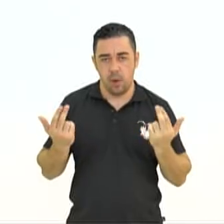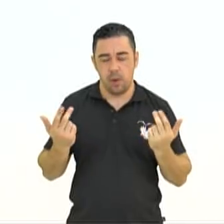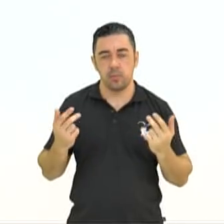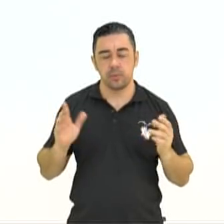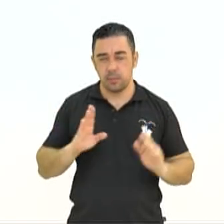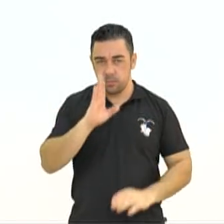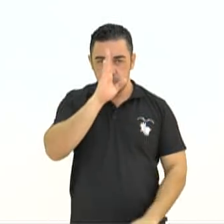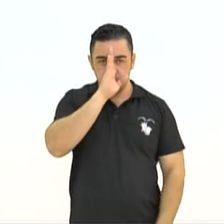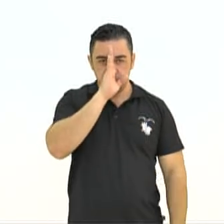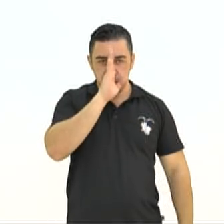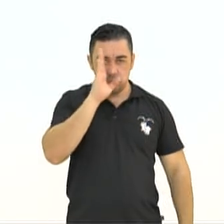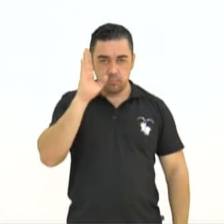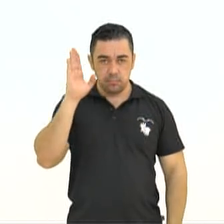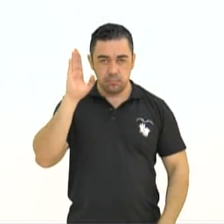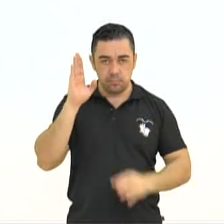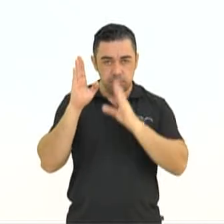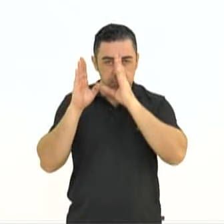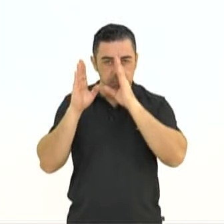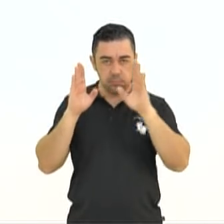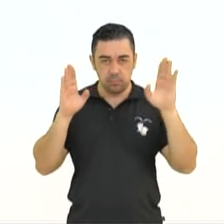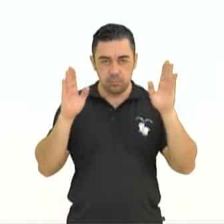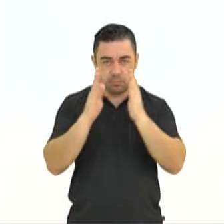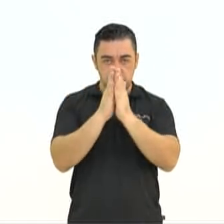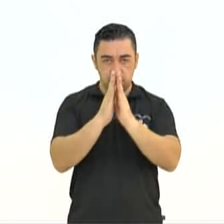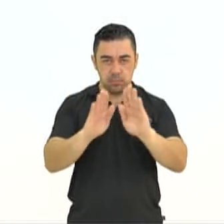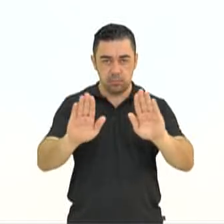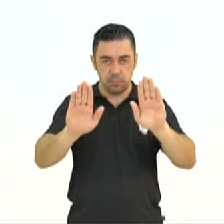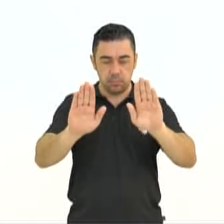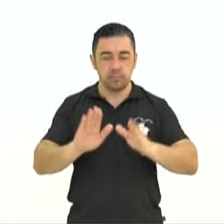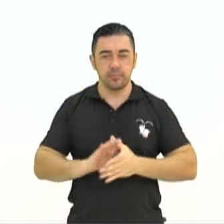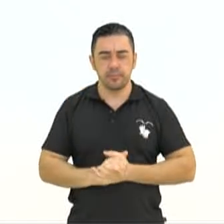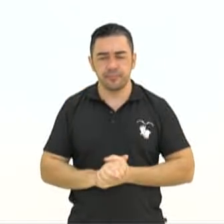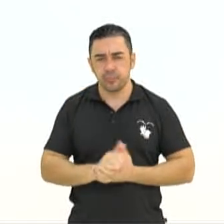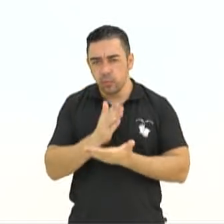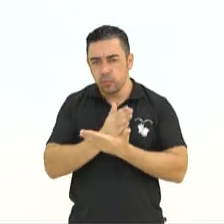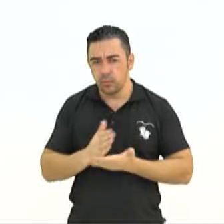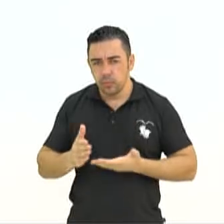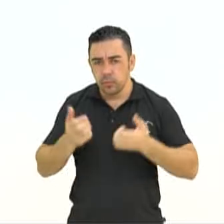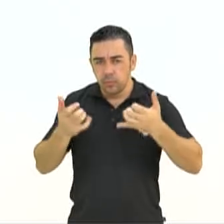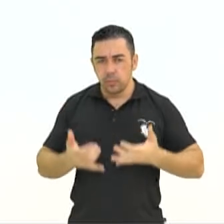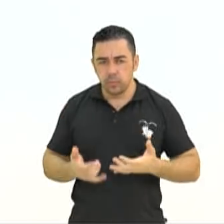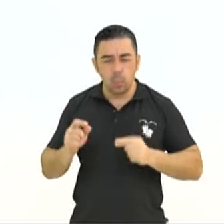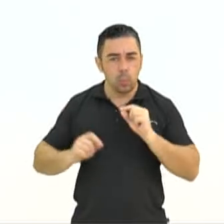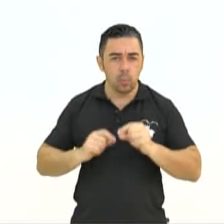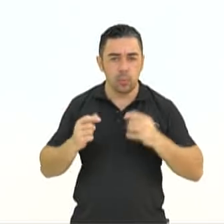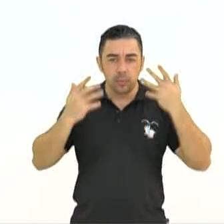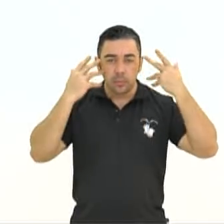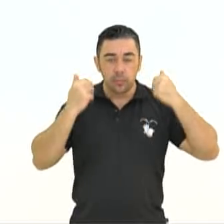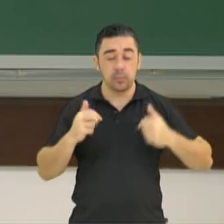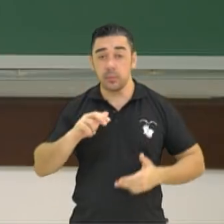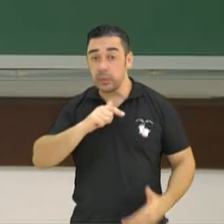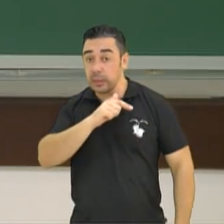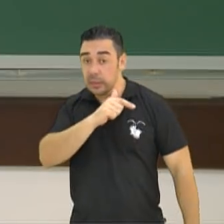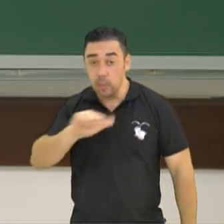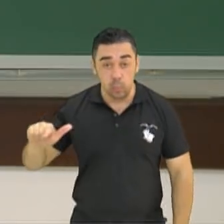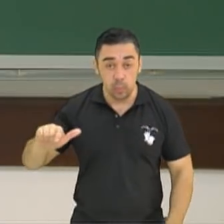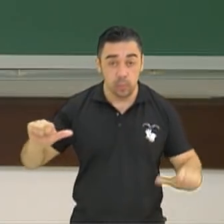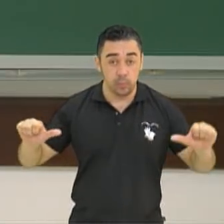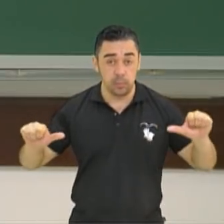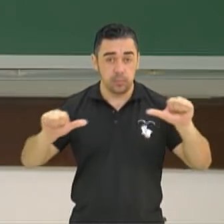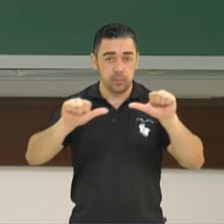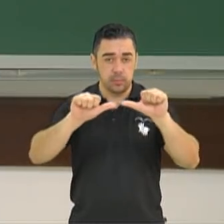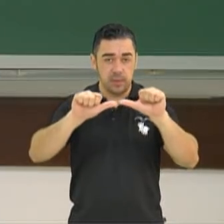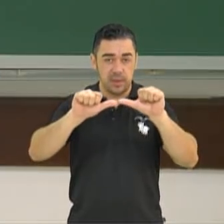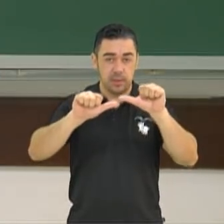única possibilidade, esse eixo aqui, tá? Vamos começar, então, com os animais que são assimétricos, tá? Dentro